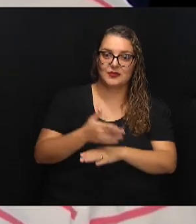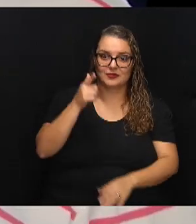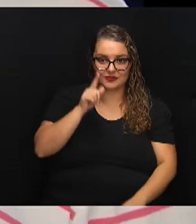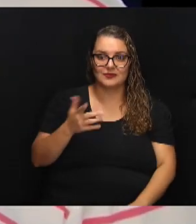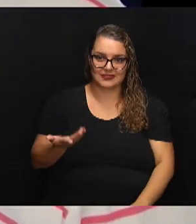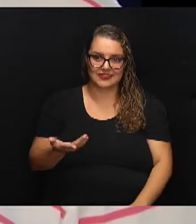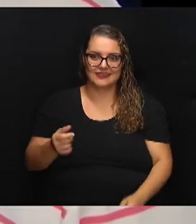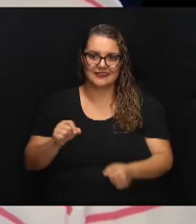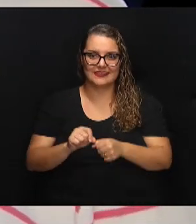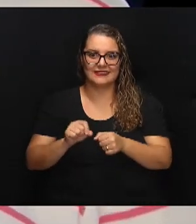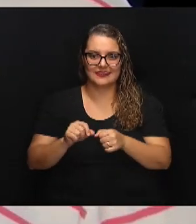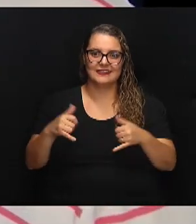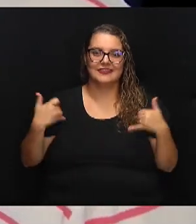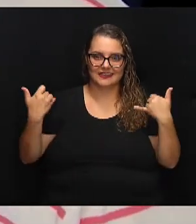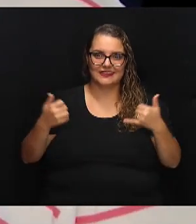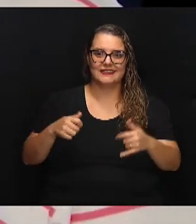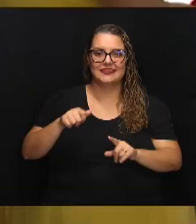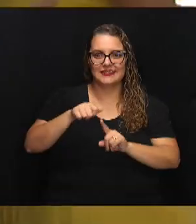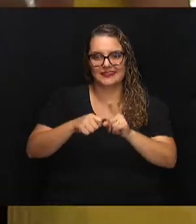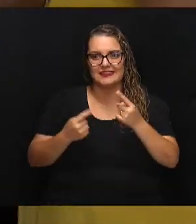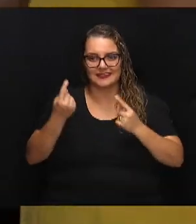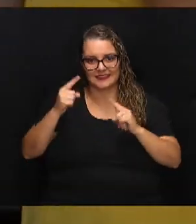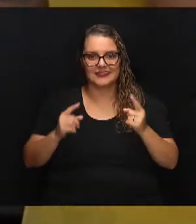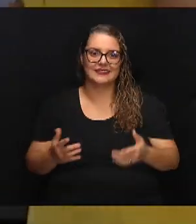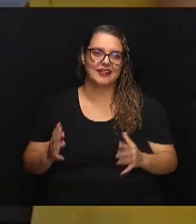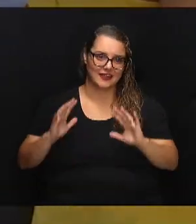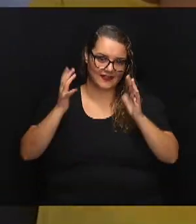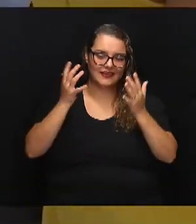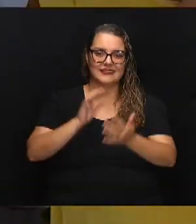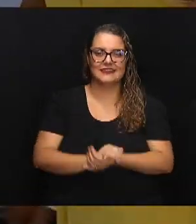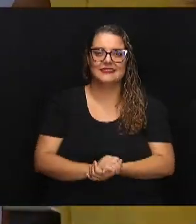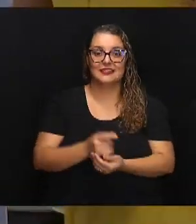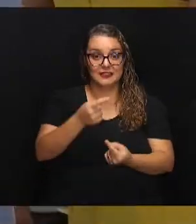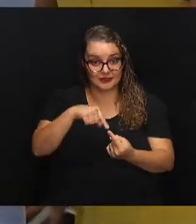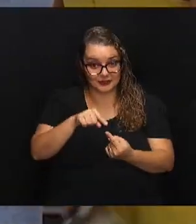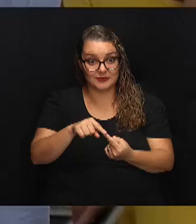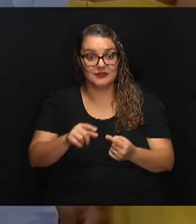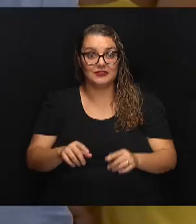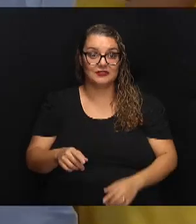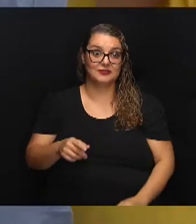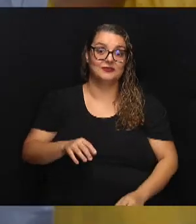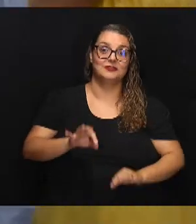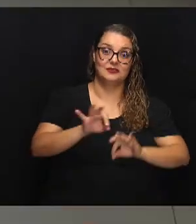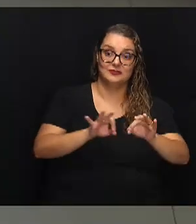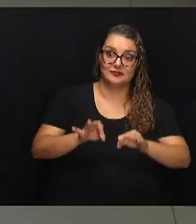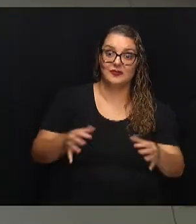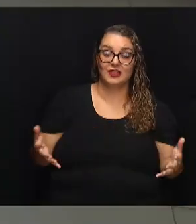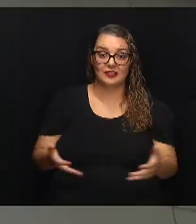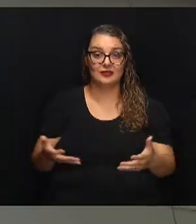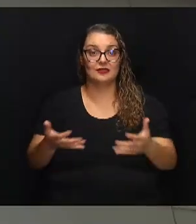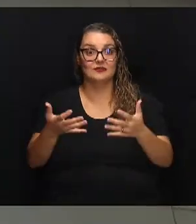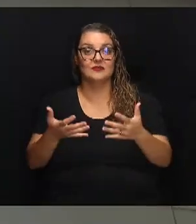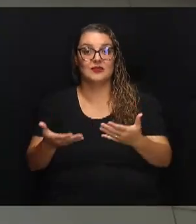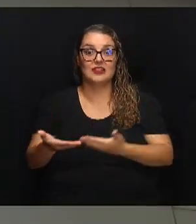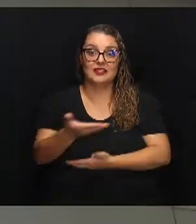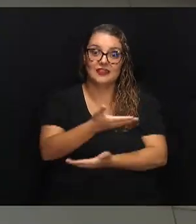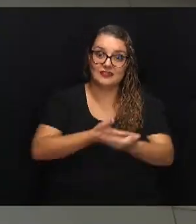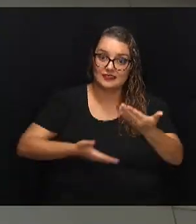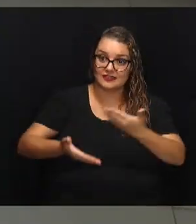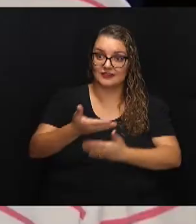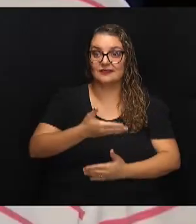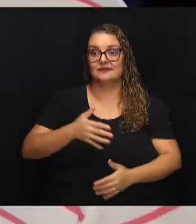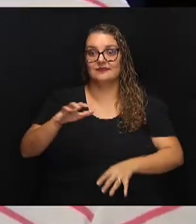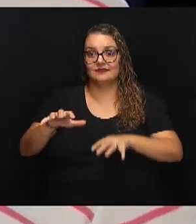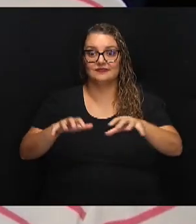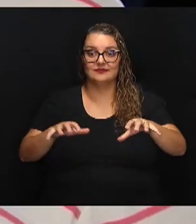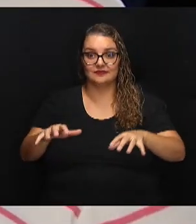fazer aniversário no mês de fevereiro é a comemoração, né? Um dos objetivos do projeto é promover a integração